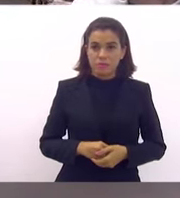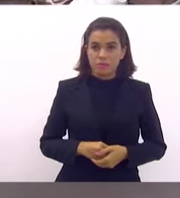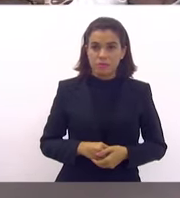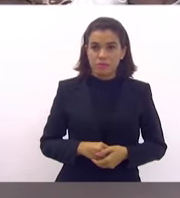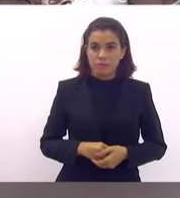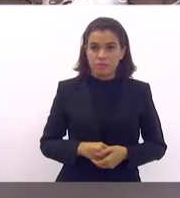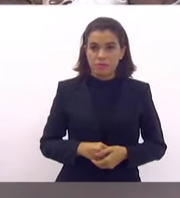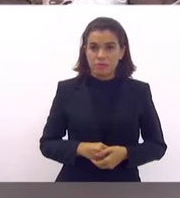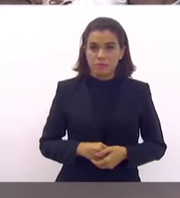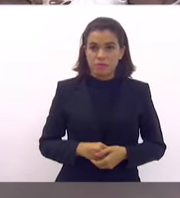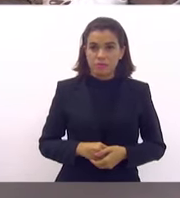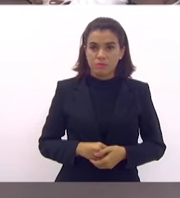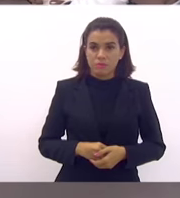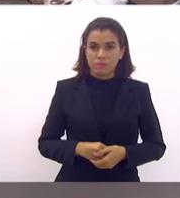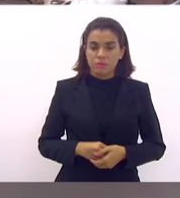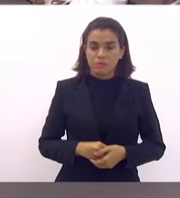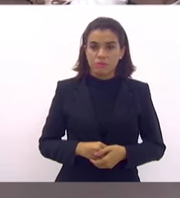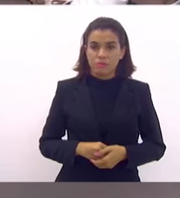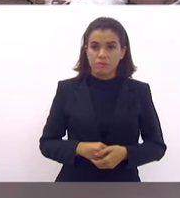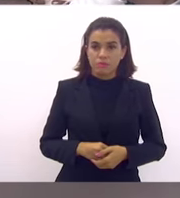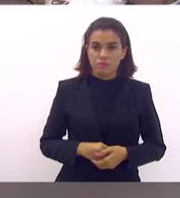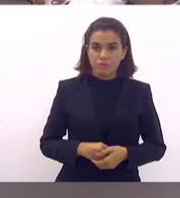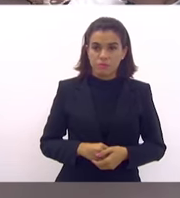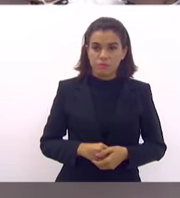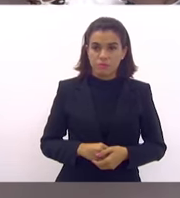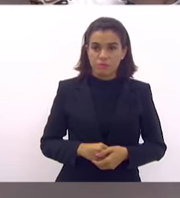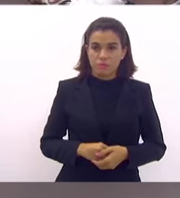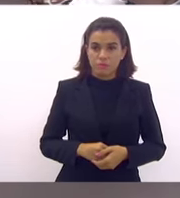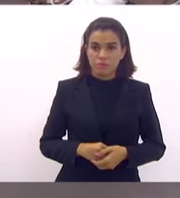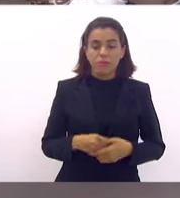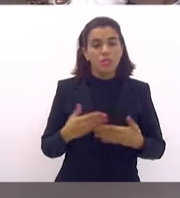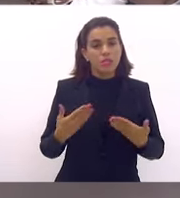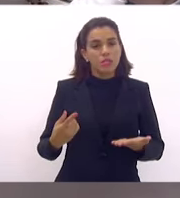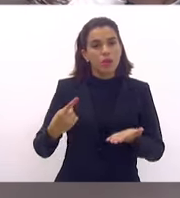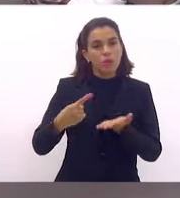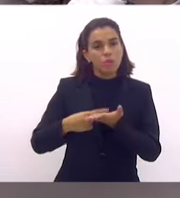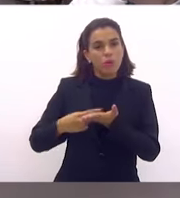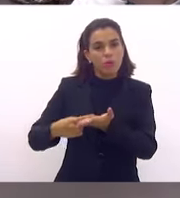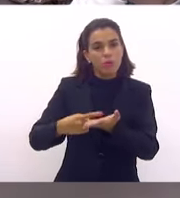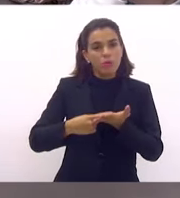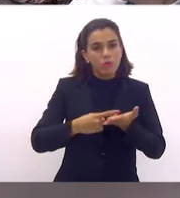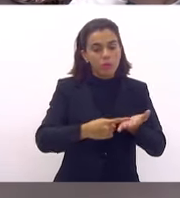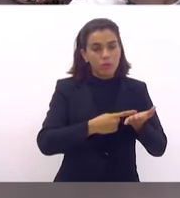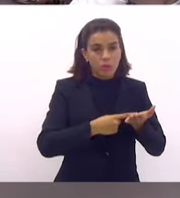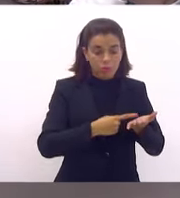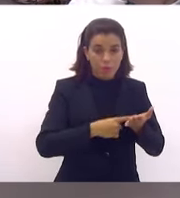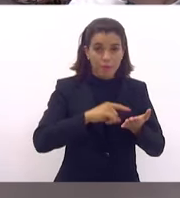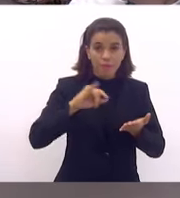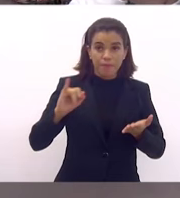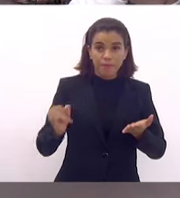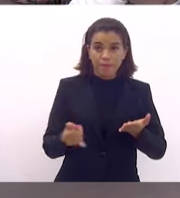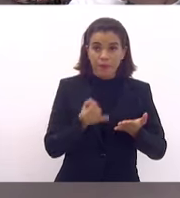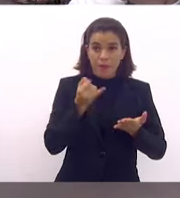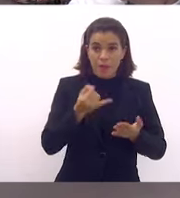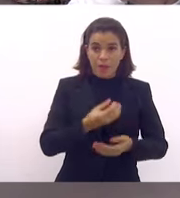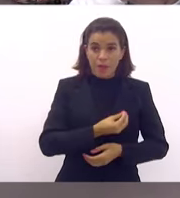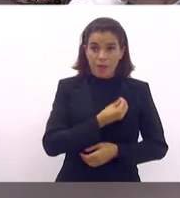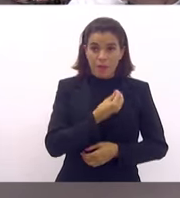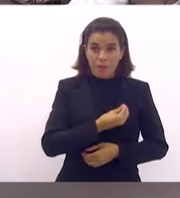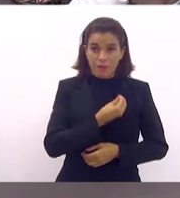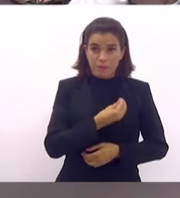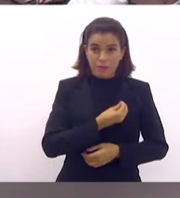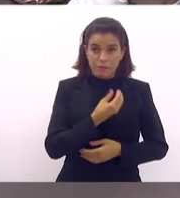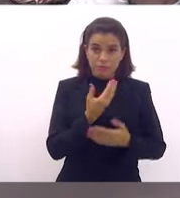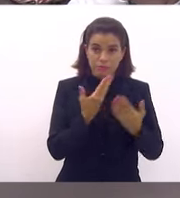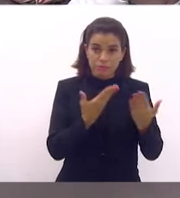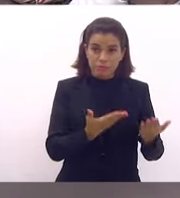E renumera os demais. E aí faz da mesma forma. Perfeito? Então, acordado aqui, aproveitando a presença, nobre